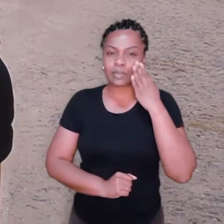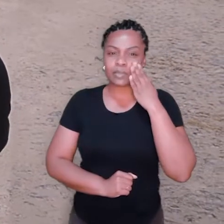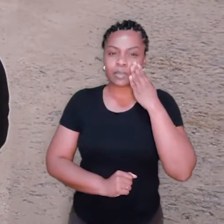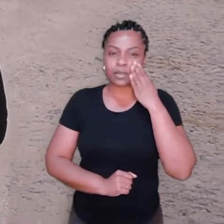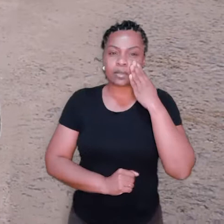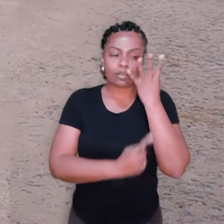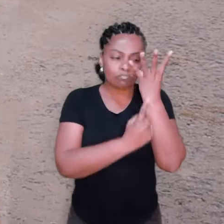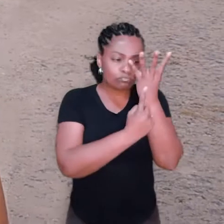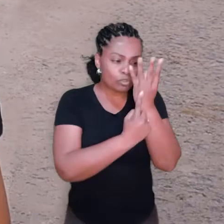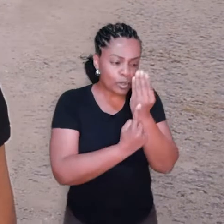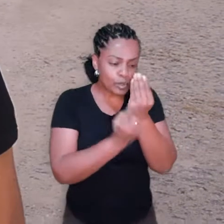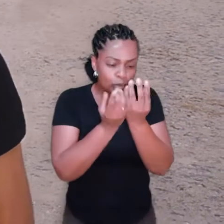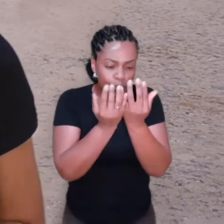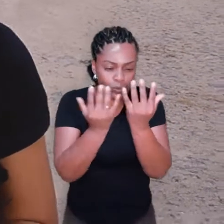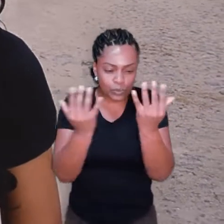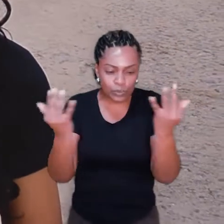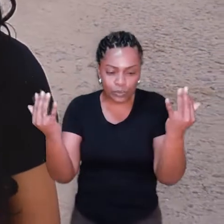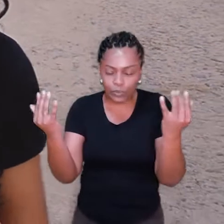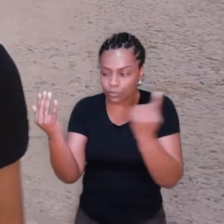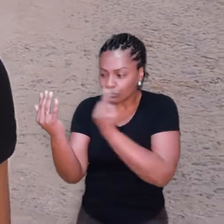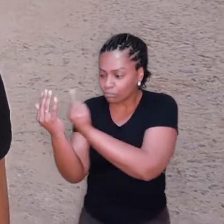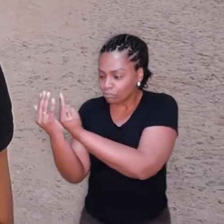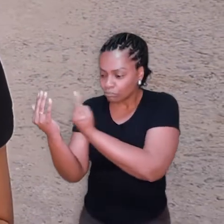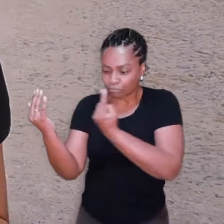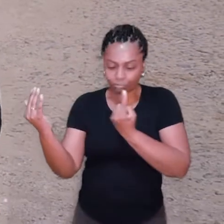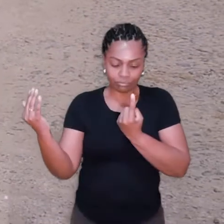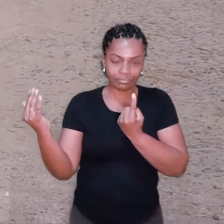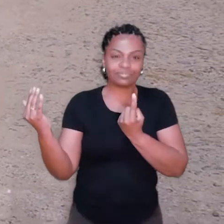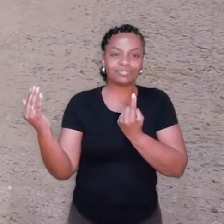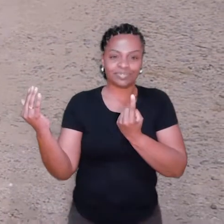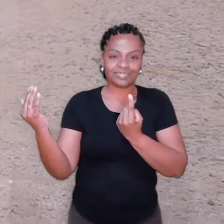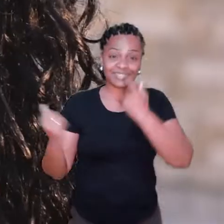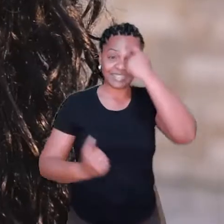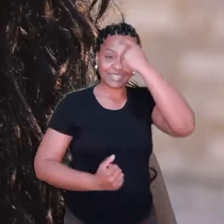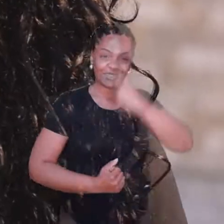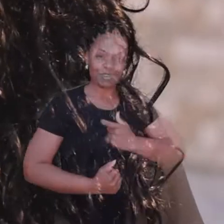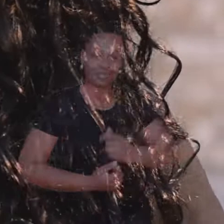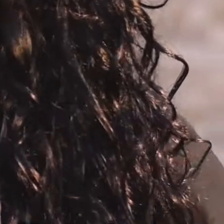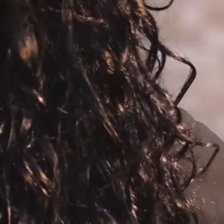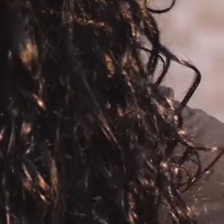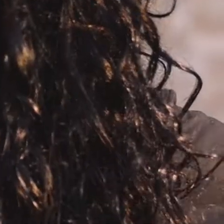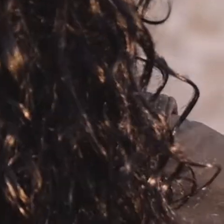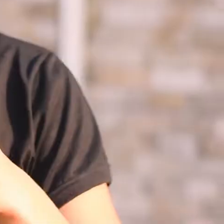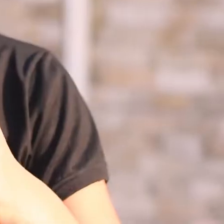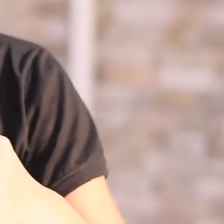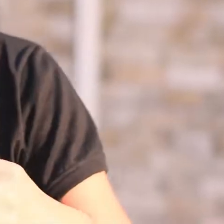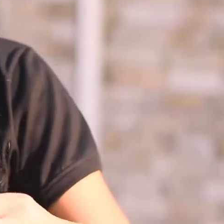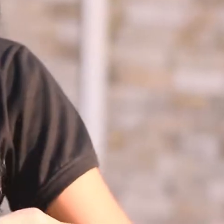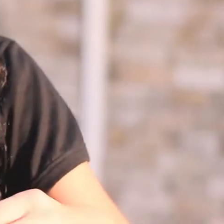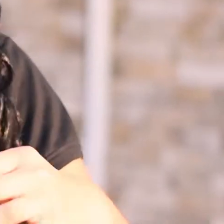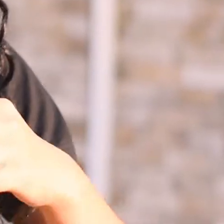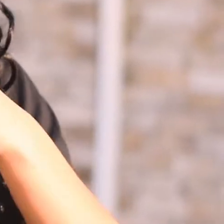minha cidade, onde eu tenho um carinho imenso. E eu já estou muito feliz de ser uma rosa no meio desse jardim.